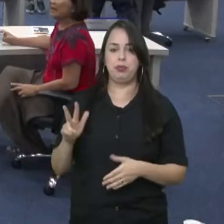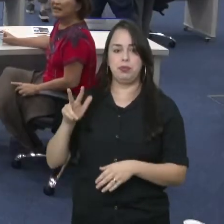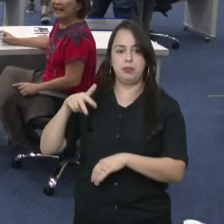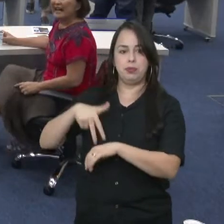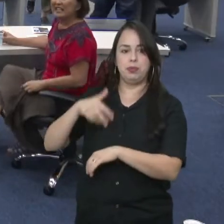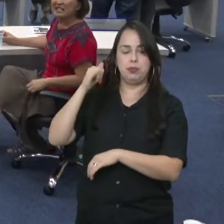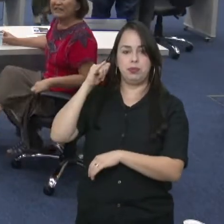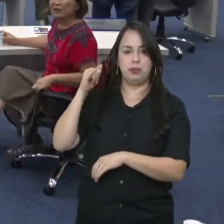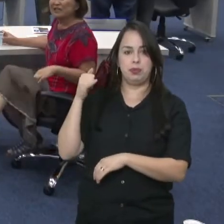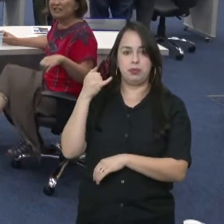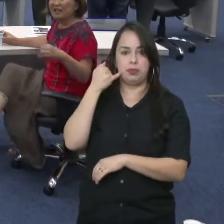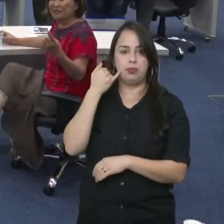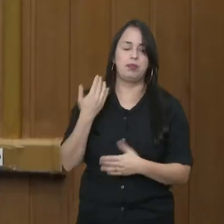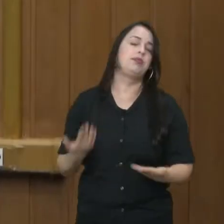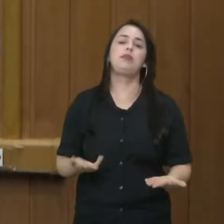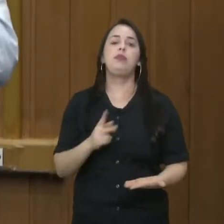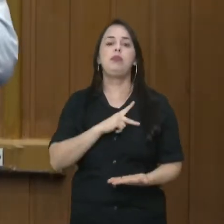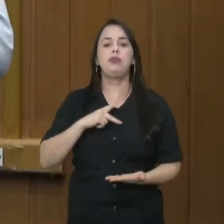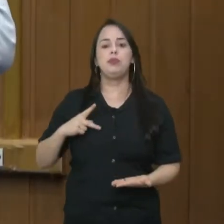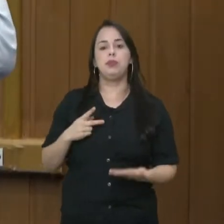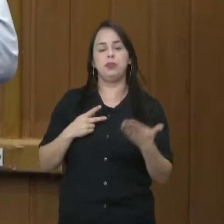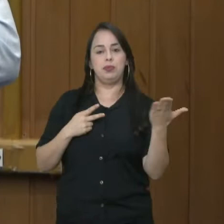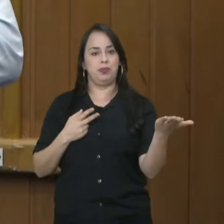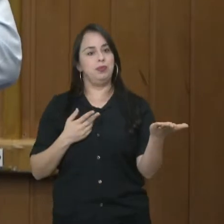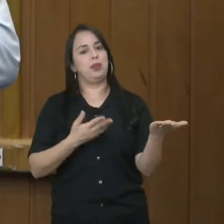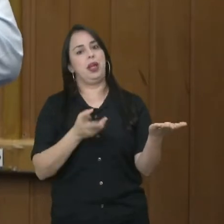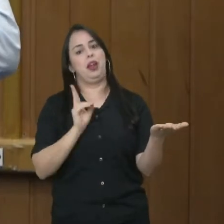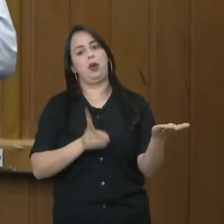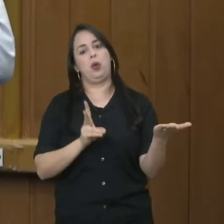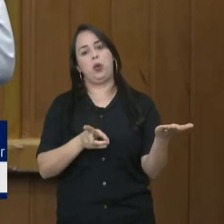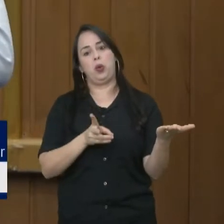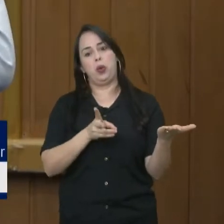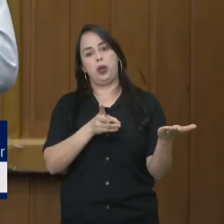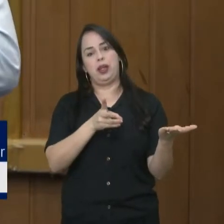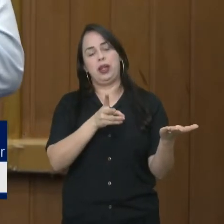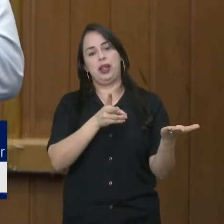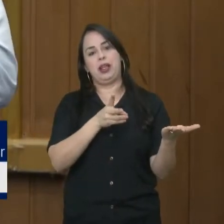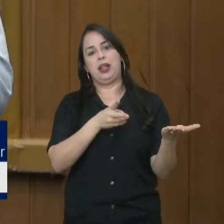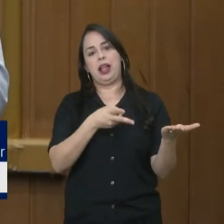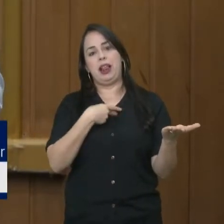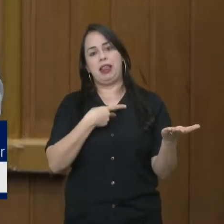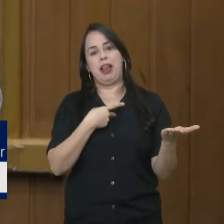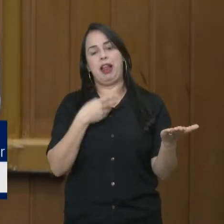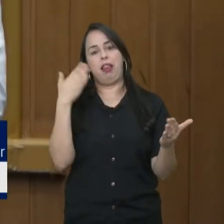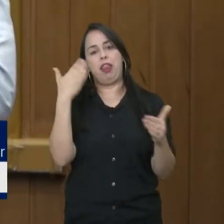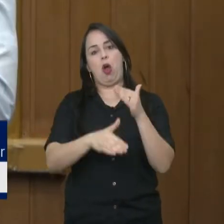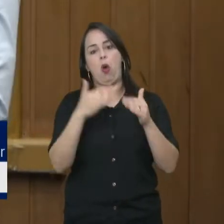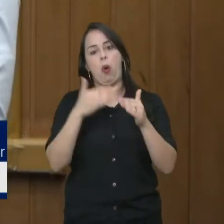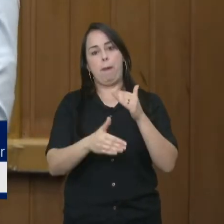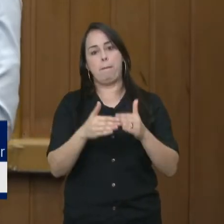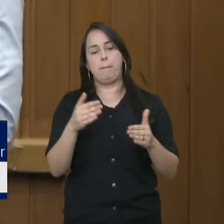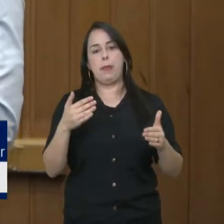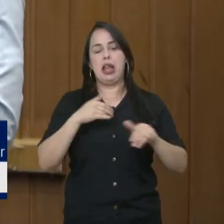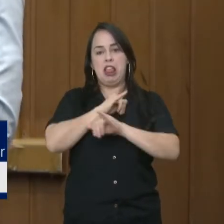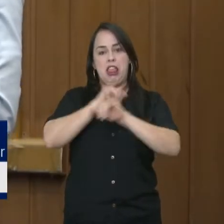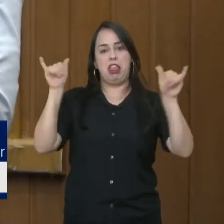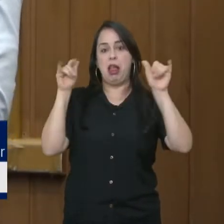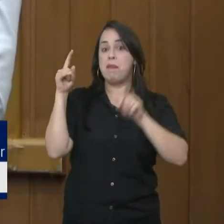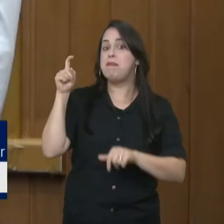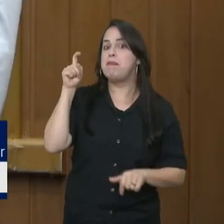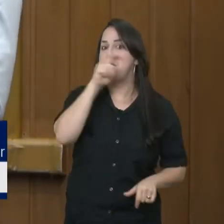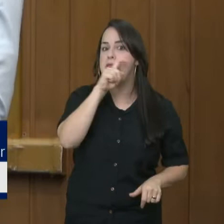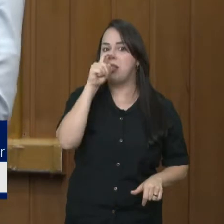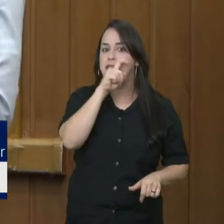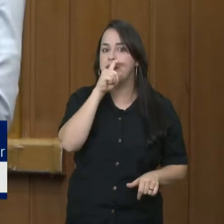Juvenilson Velho. Senhor presidente, a vereadora, ela continua no seu palanque de oposição, né? Mentindo para as pessoas.